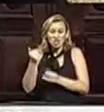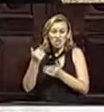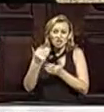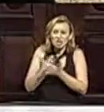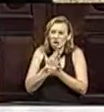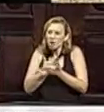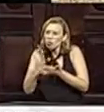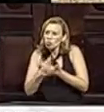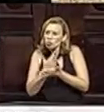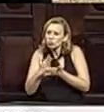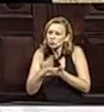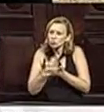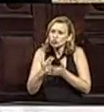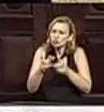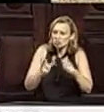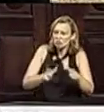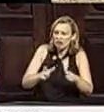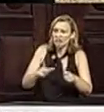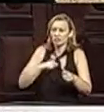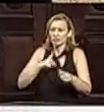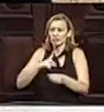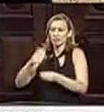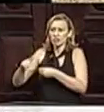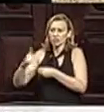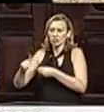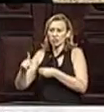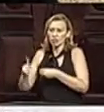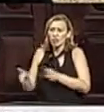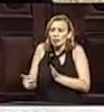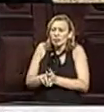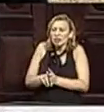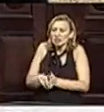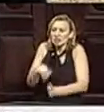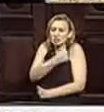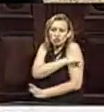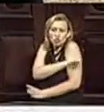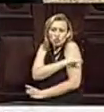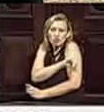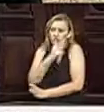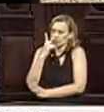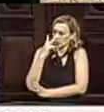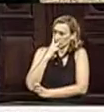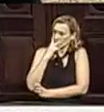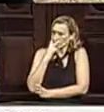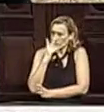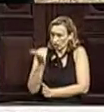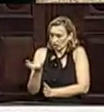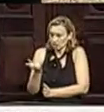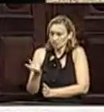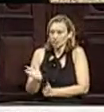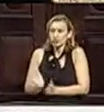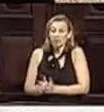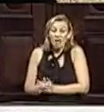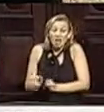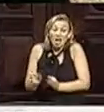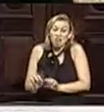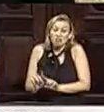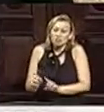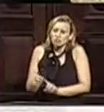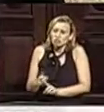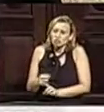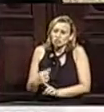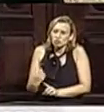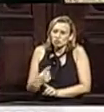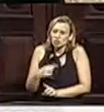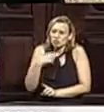estão concentrados aqui no Rio de Janeiro ou no Espírito Santo, nessa região. A nossa dúvida, e acho que, por exemplo, o